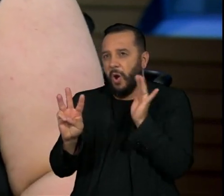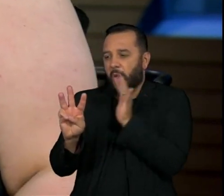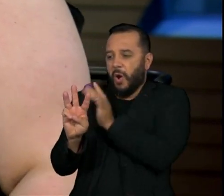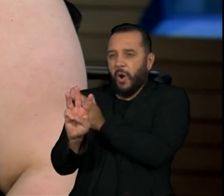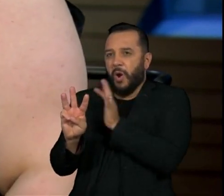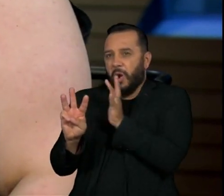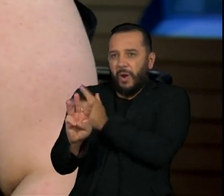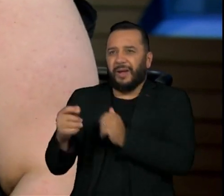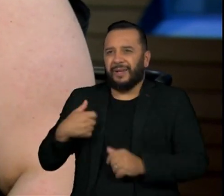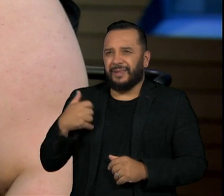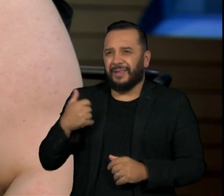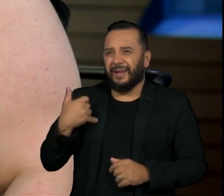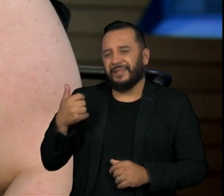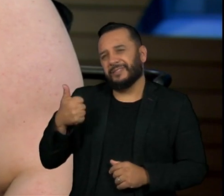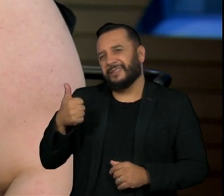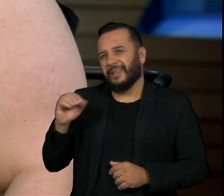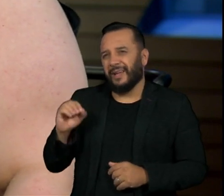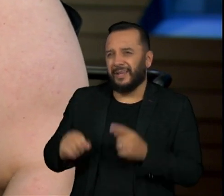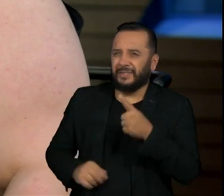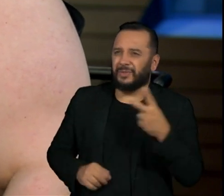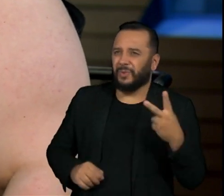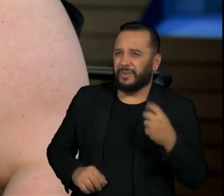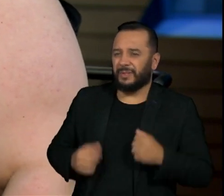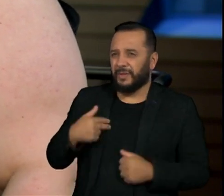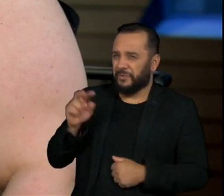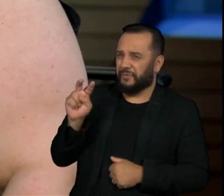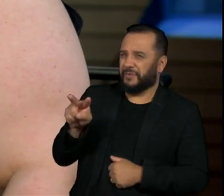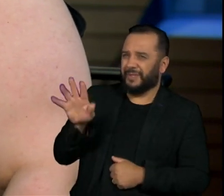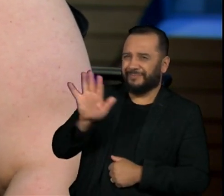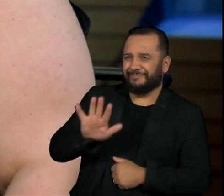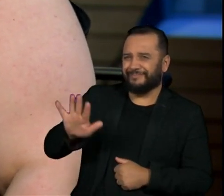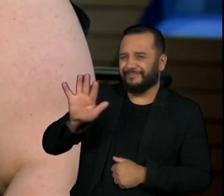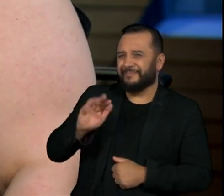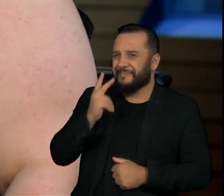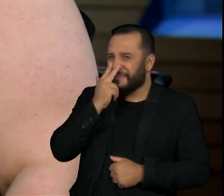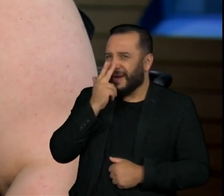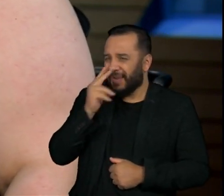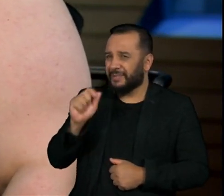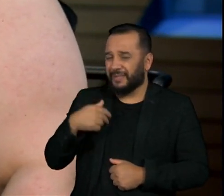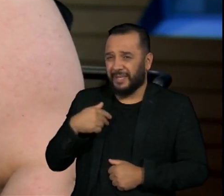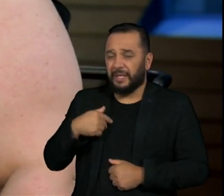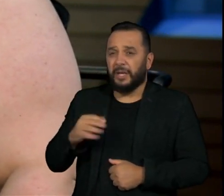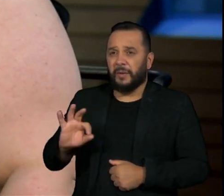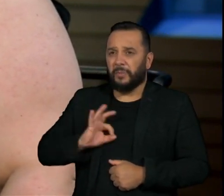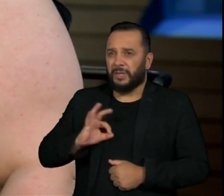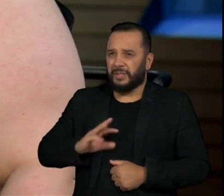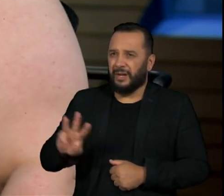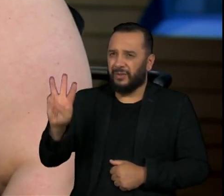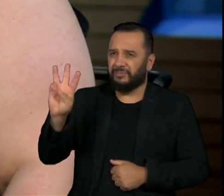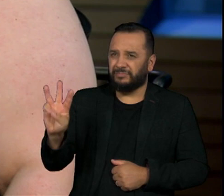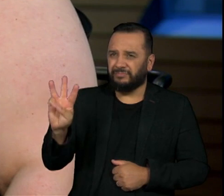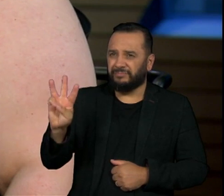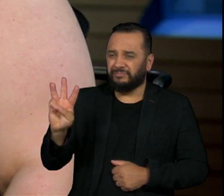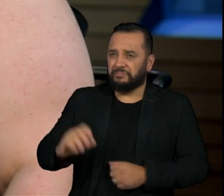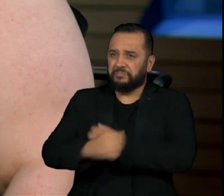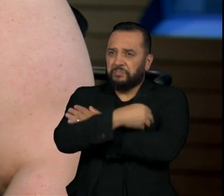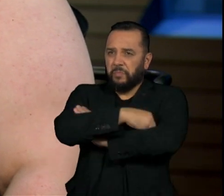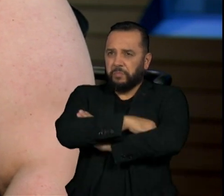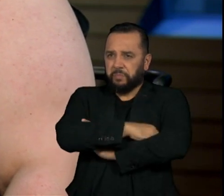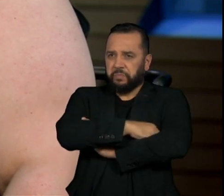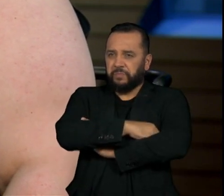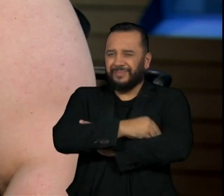anos. E eu olhei aquilo e pensei, eu tenho a impressão de que essa presença ostensiva da polícia, né,